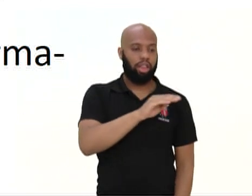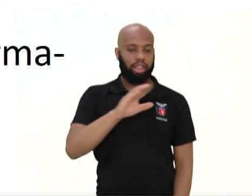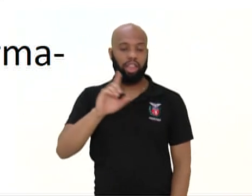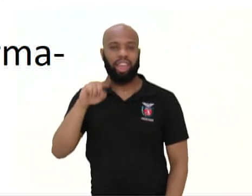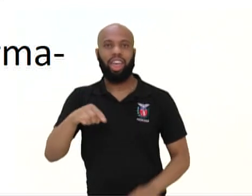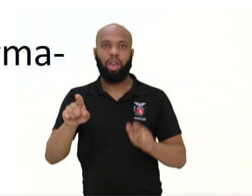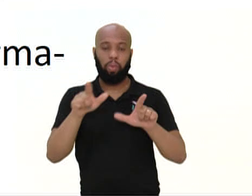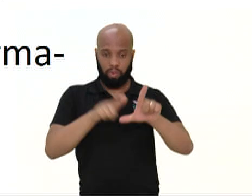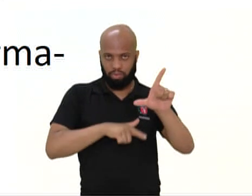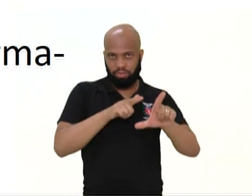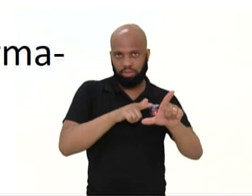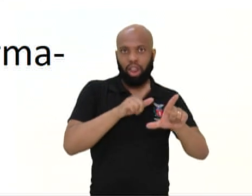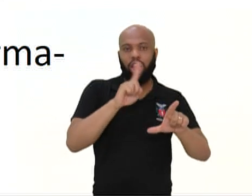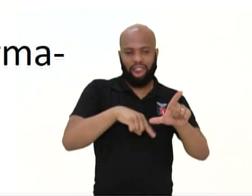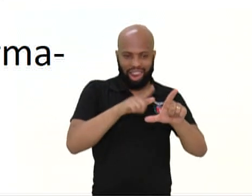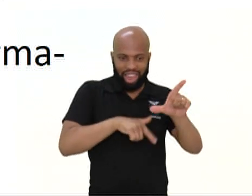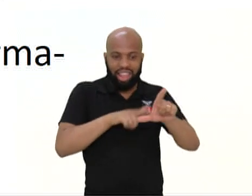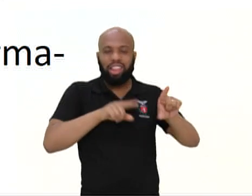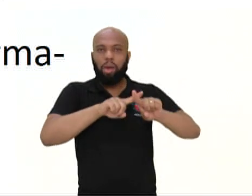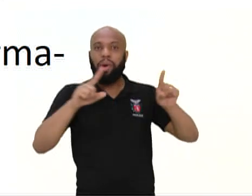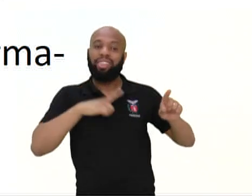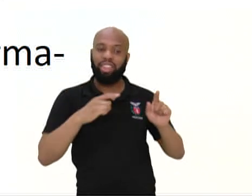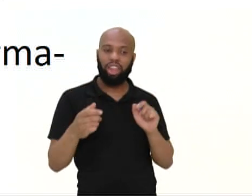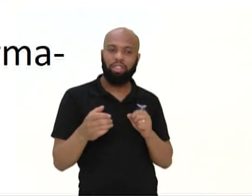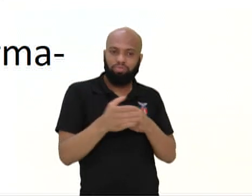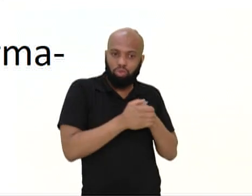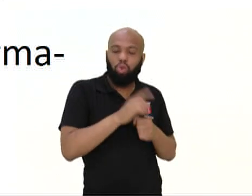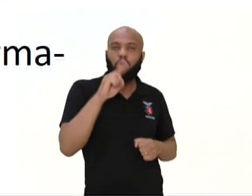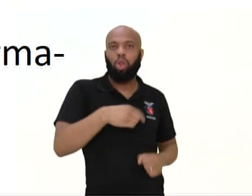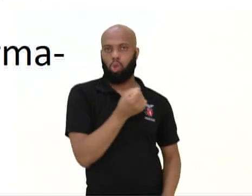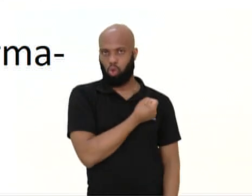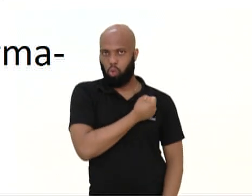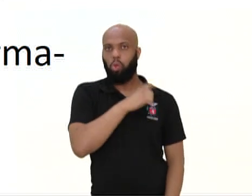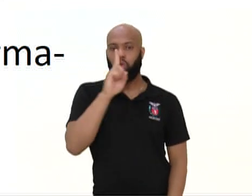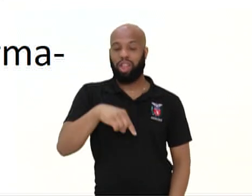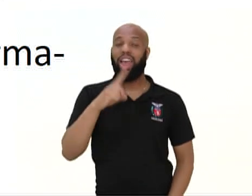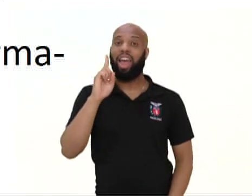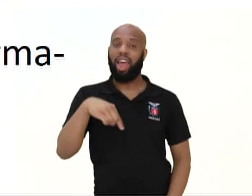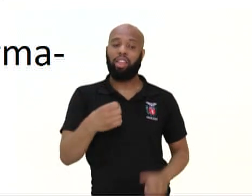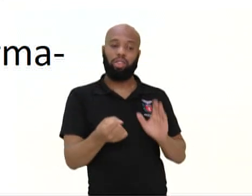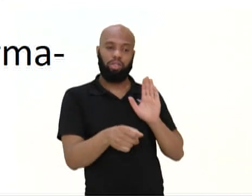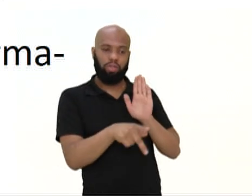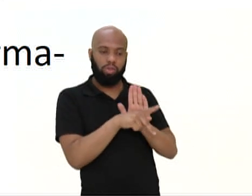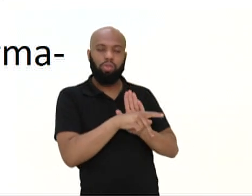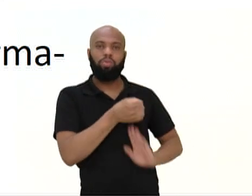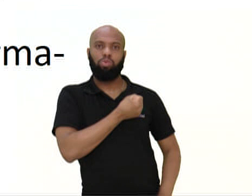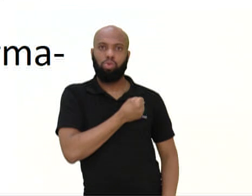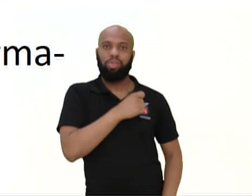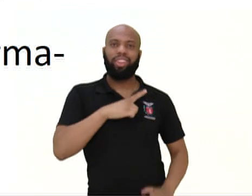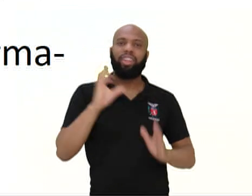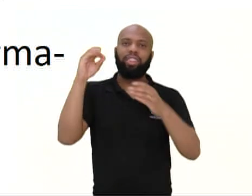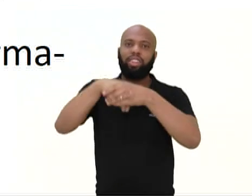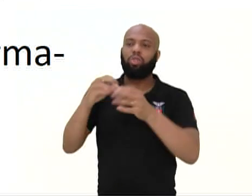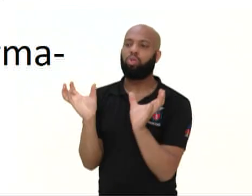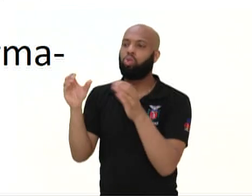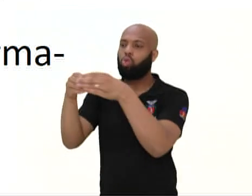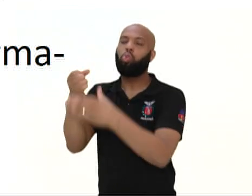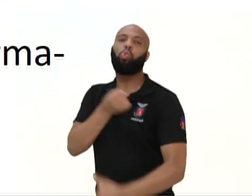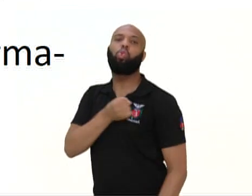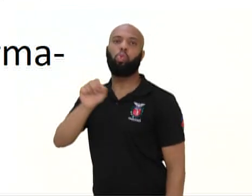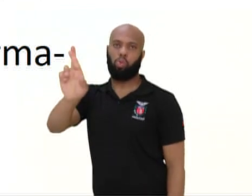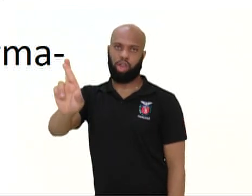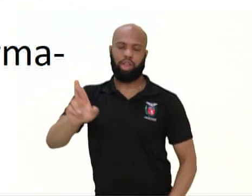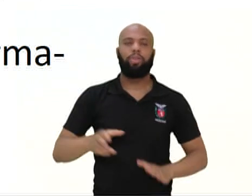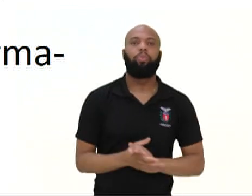os coeficientes, né? São números reais que aparecem aqui, ou seja, onde você vê esse A, esse B e esse C, que aparece na minha lei de